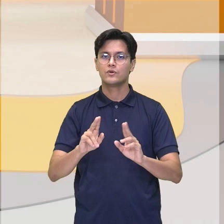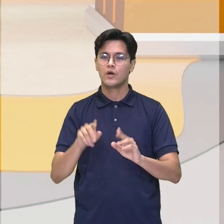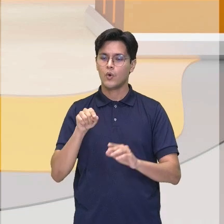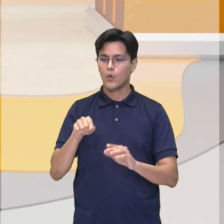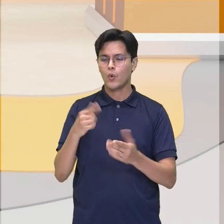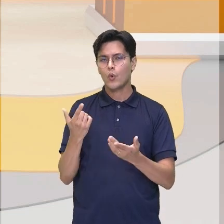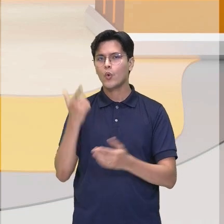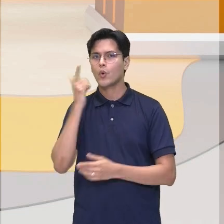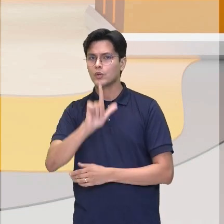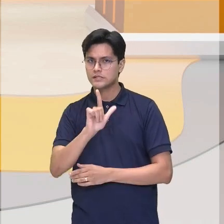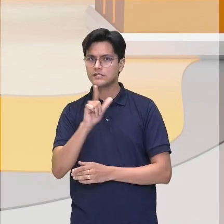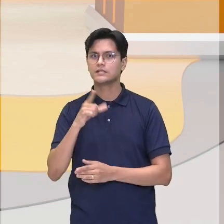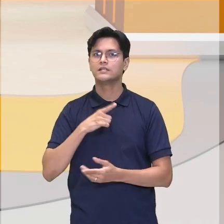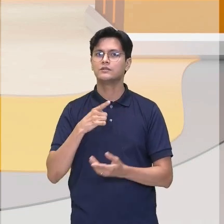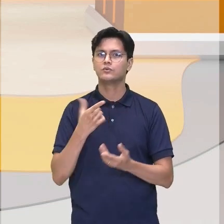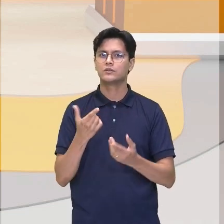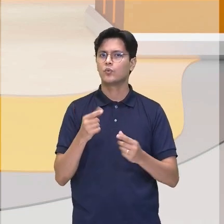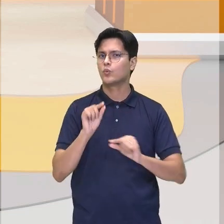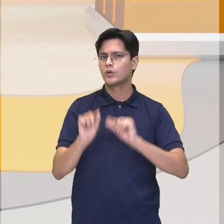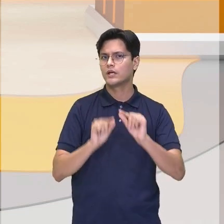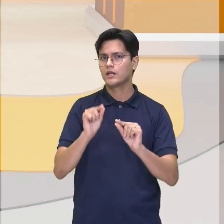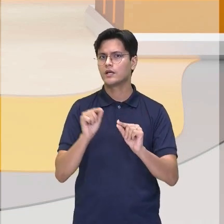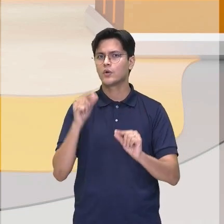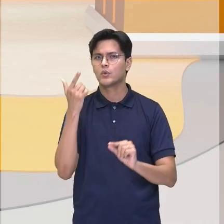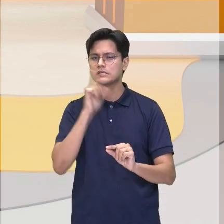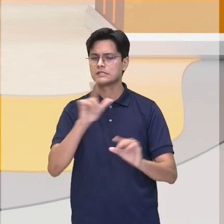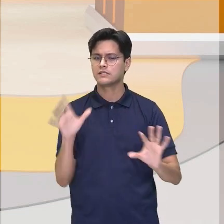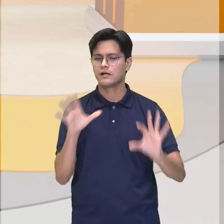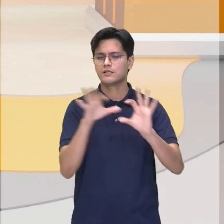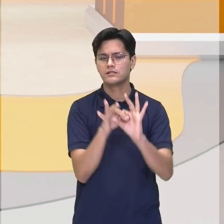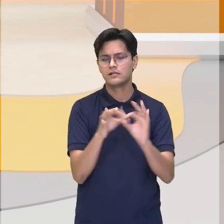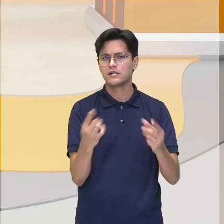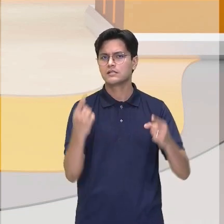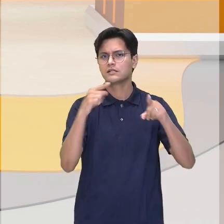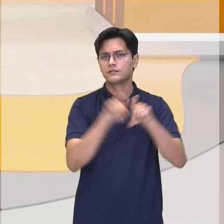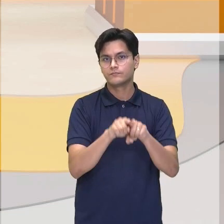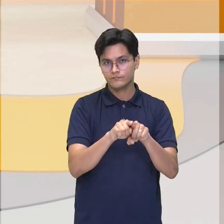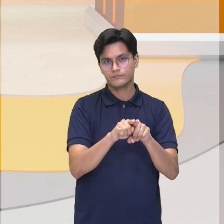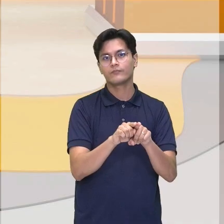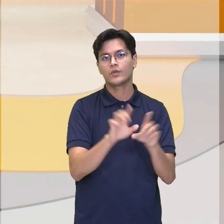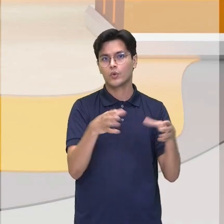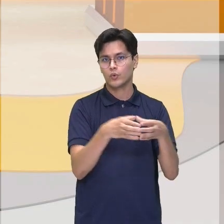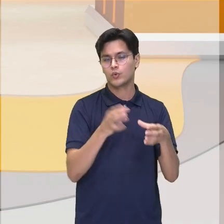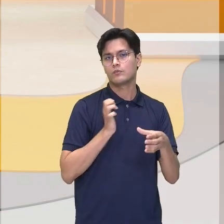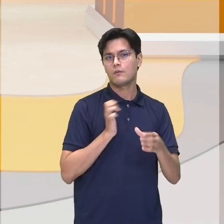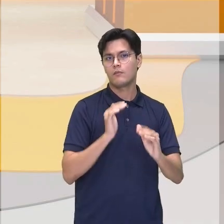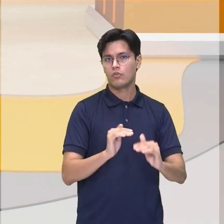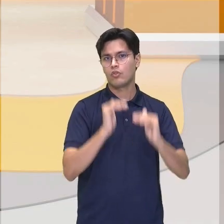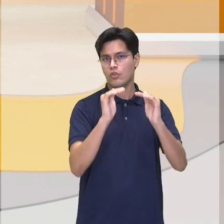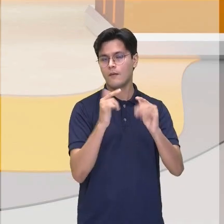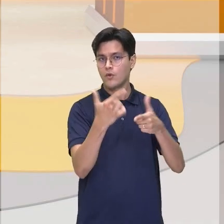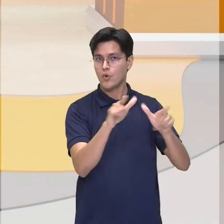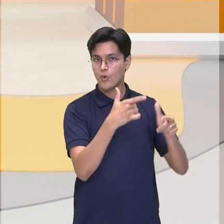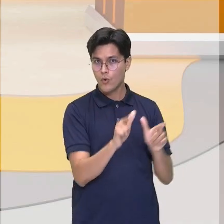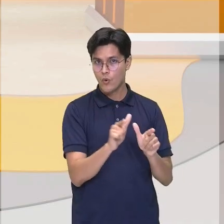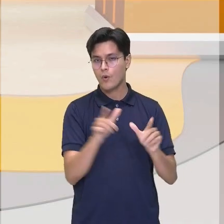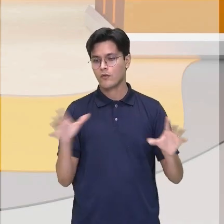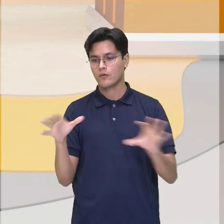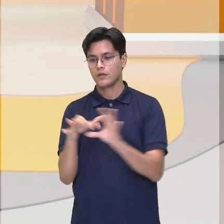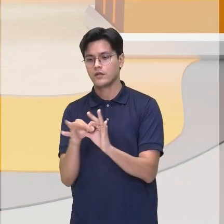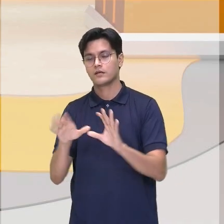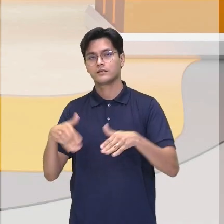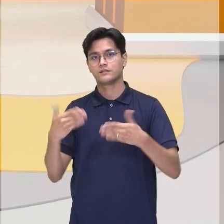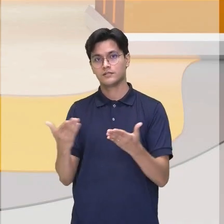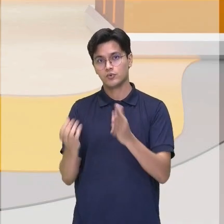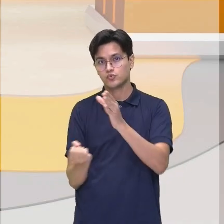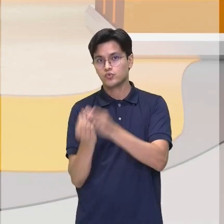se associar a outros nobres. E isso vai também culminar na construção do sistema capitalista. Mas